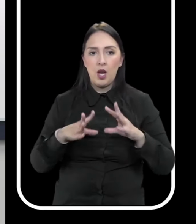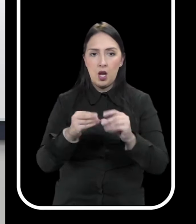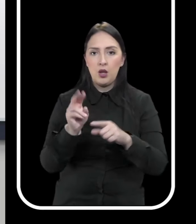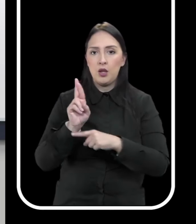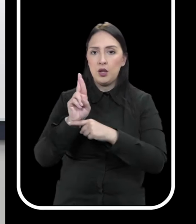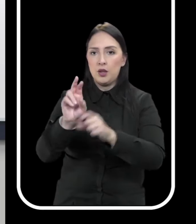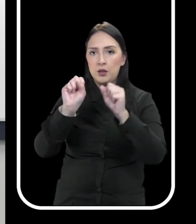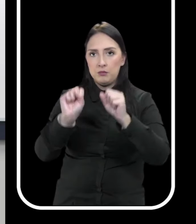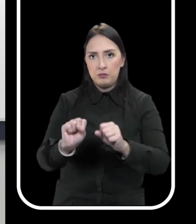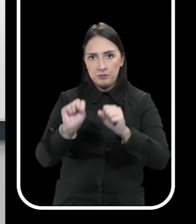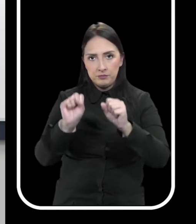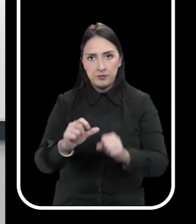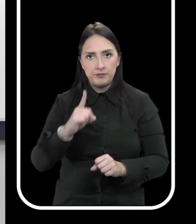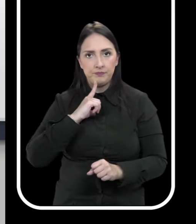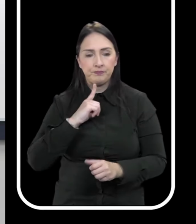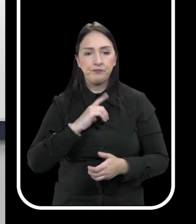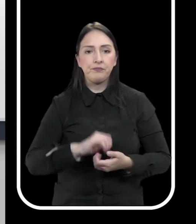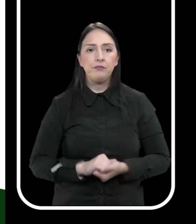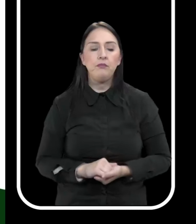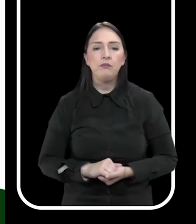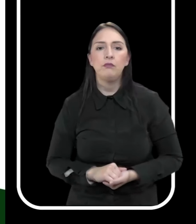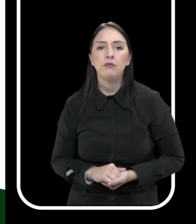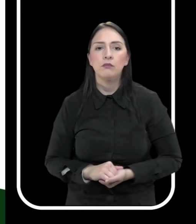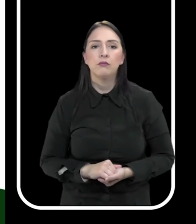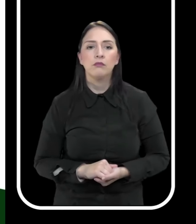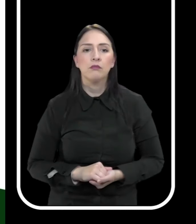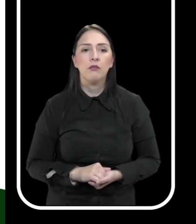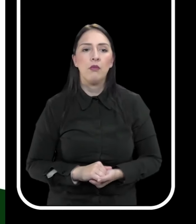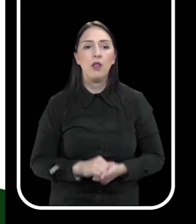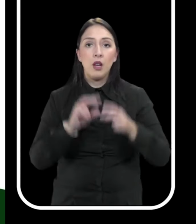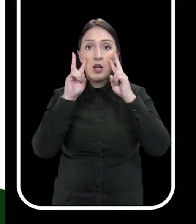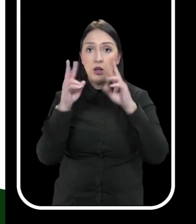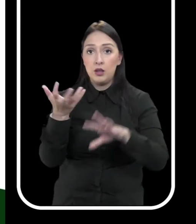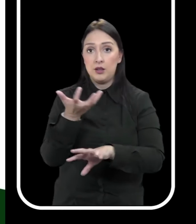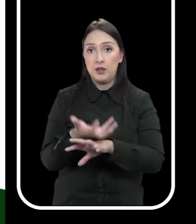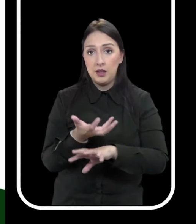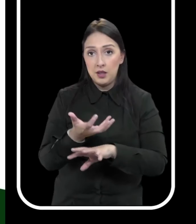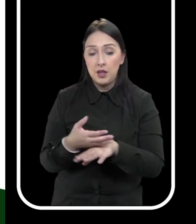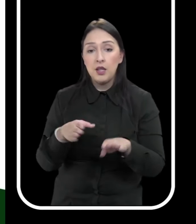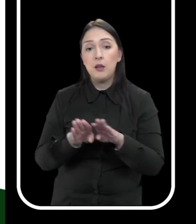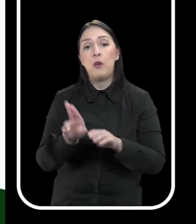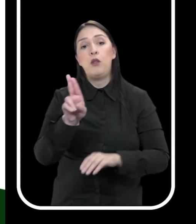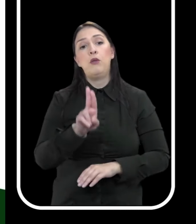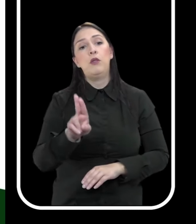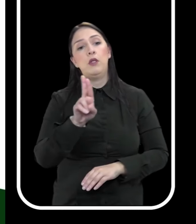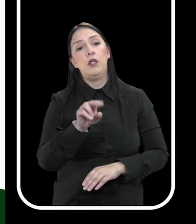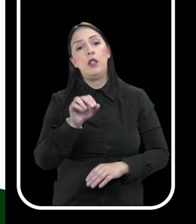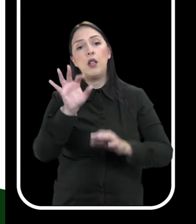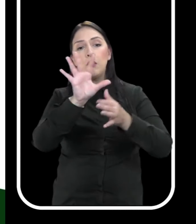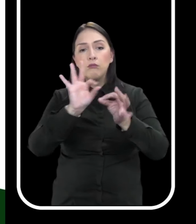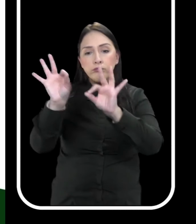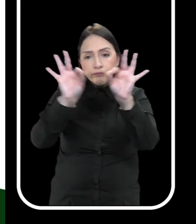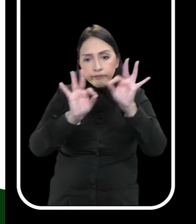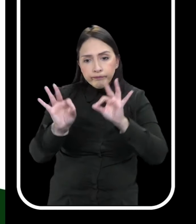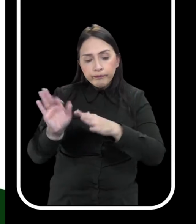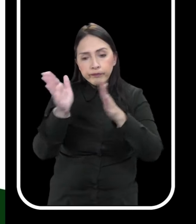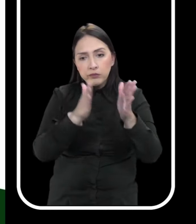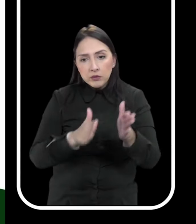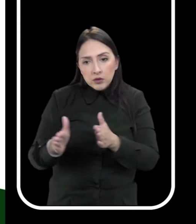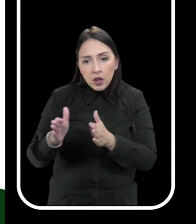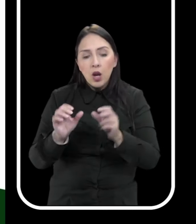com todos os recursos possíveis e imagináveis. A disciplina de mapeamento de processos, nós também utilizamos o